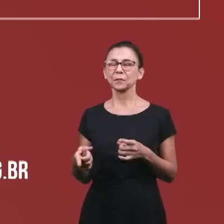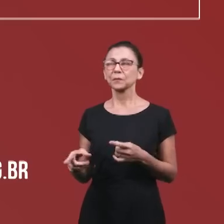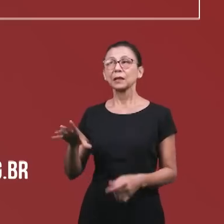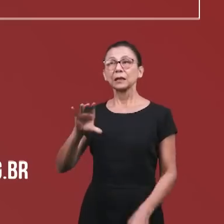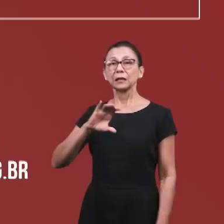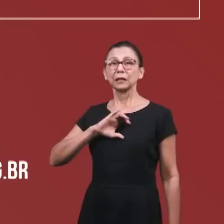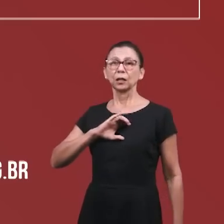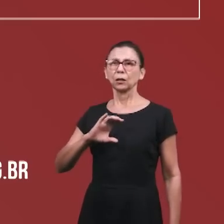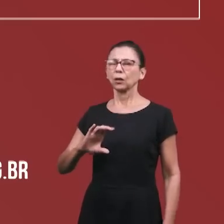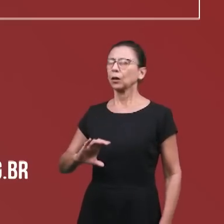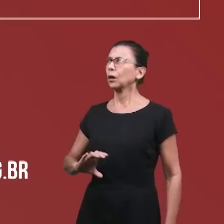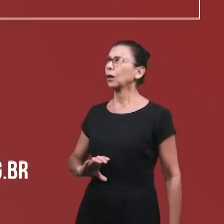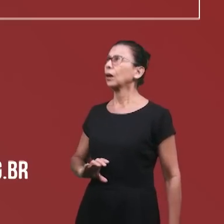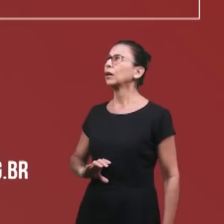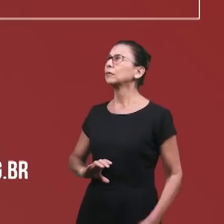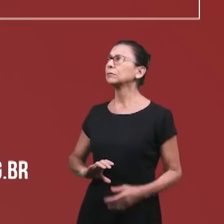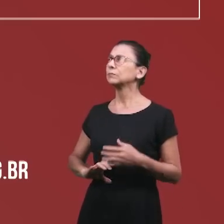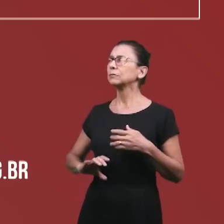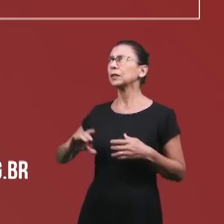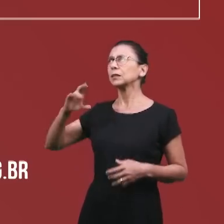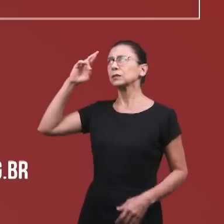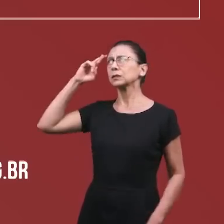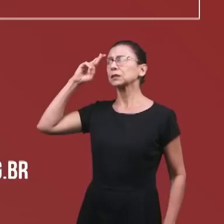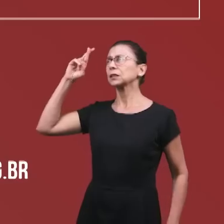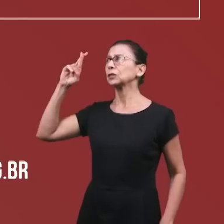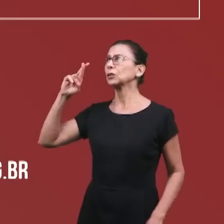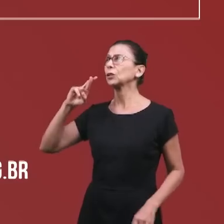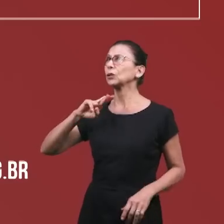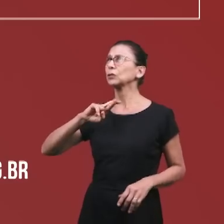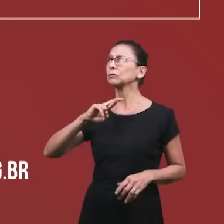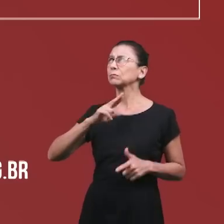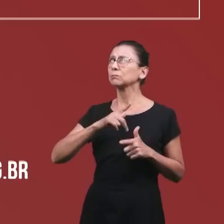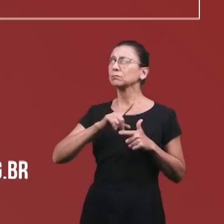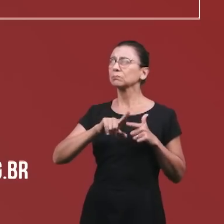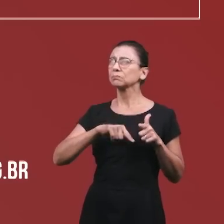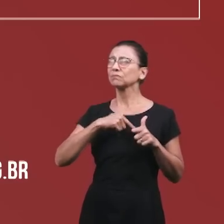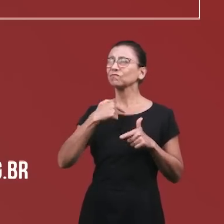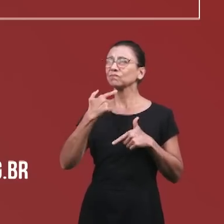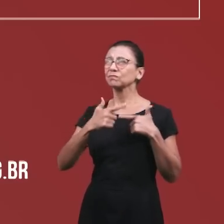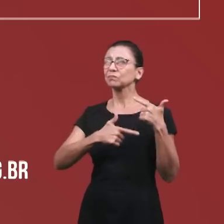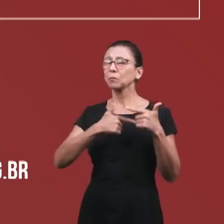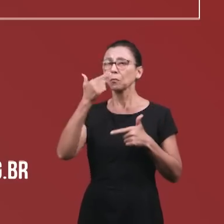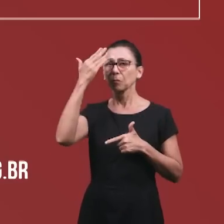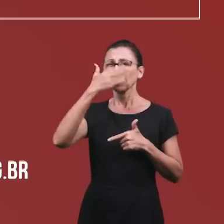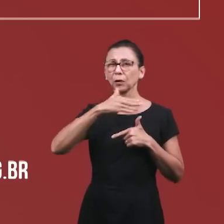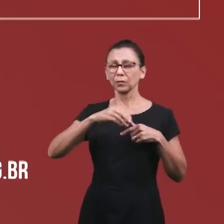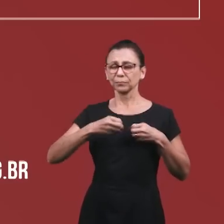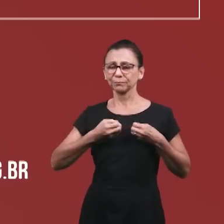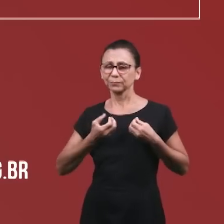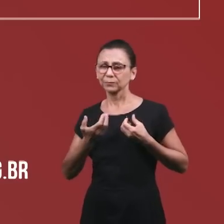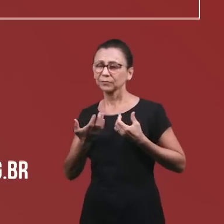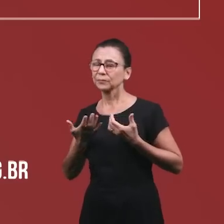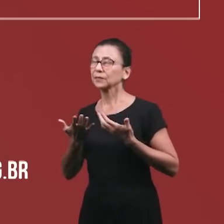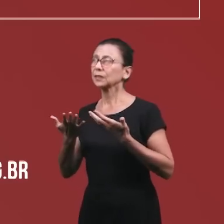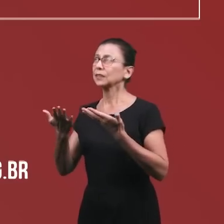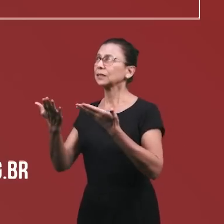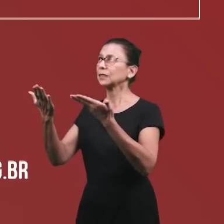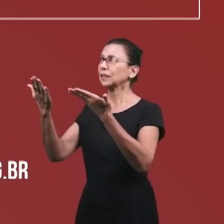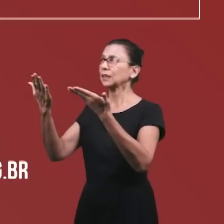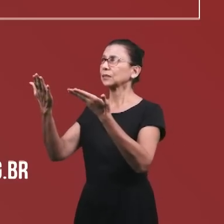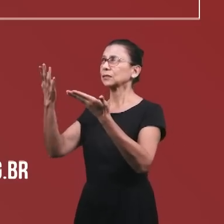por esse canal. Convidamos você e sua família para participarem. Compartilhe esse link, passe para amigos,